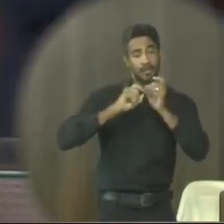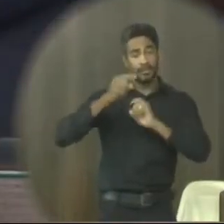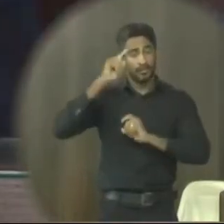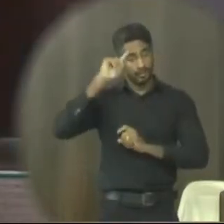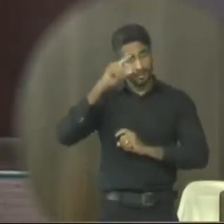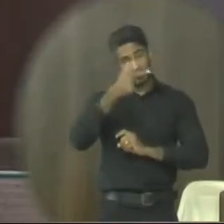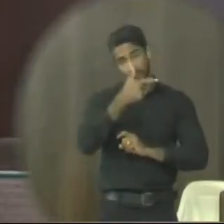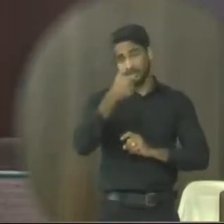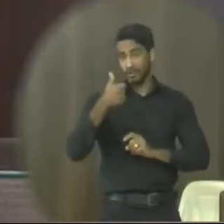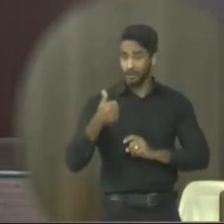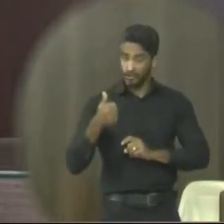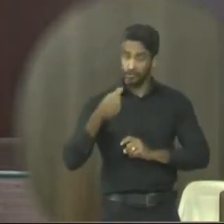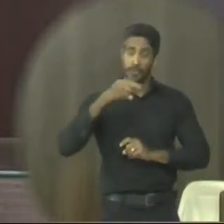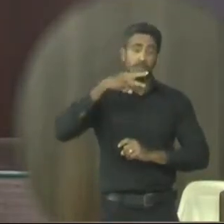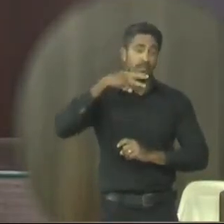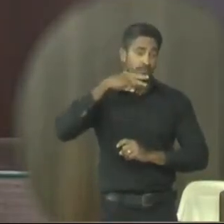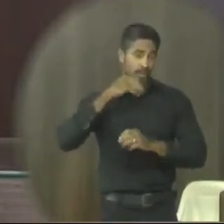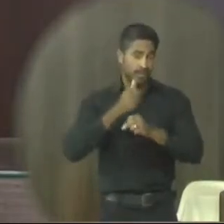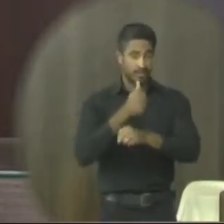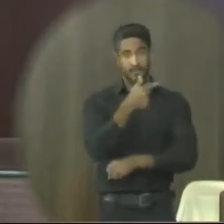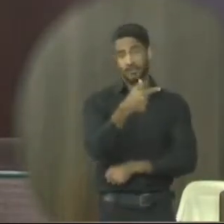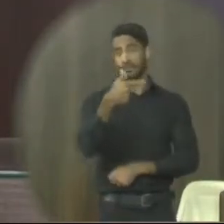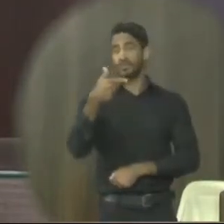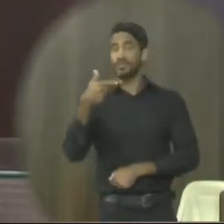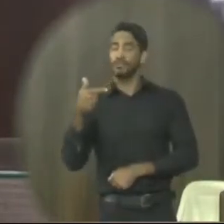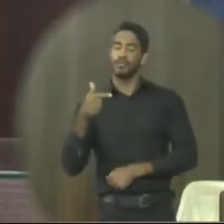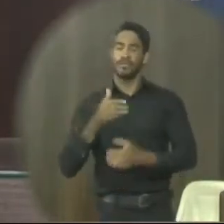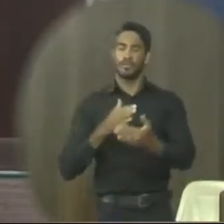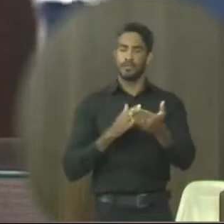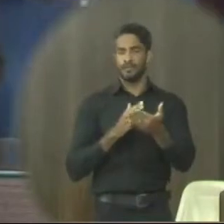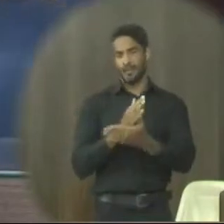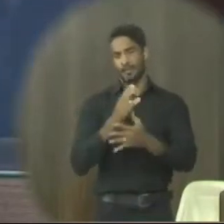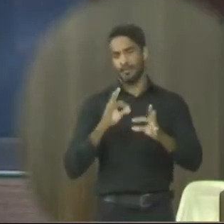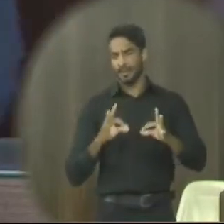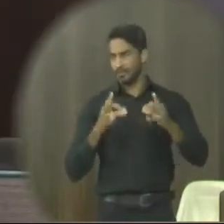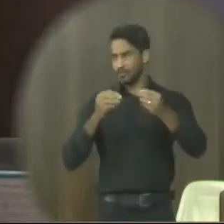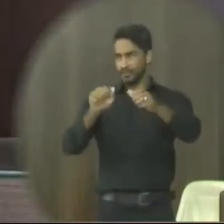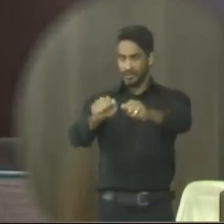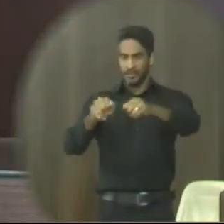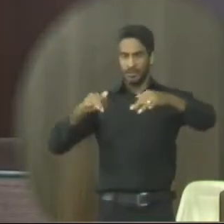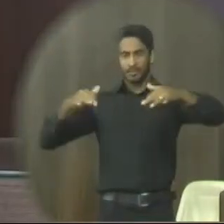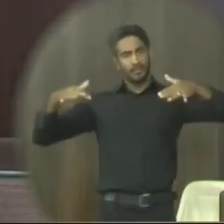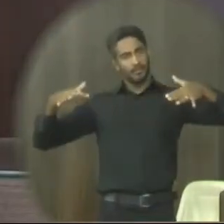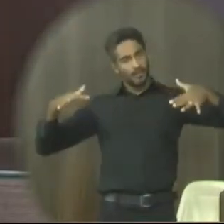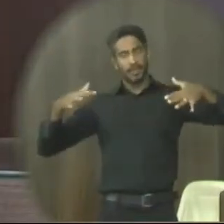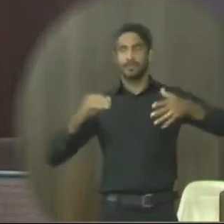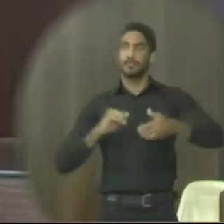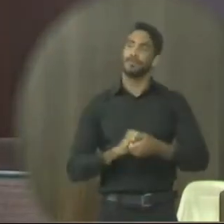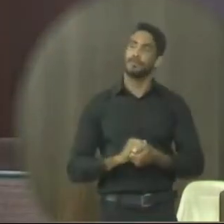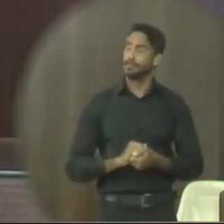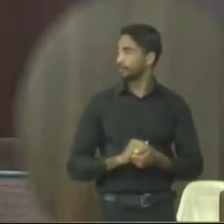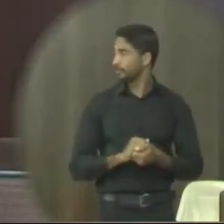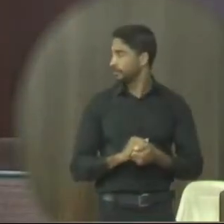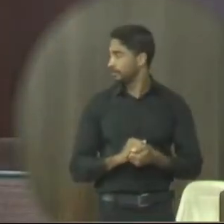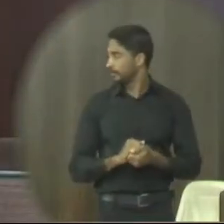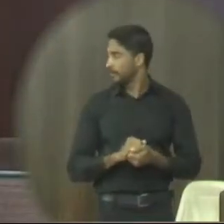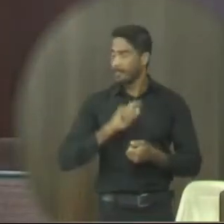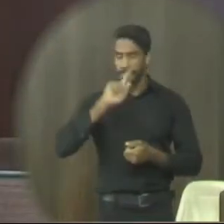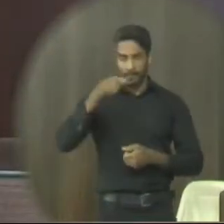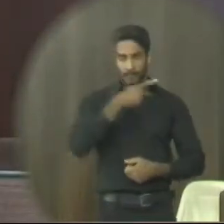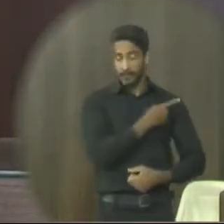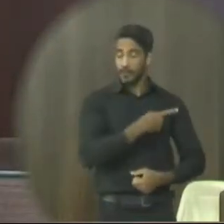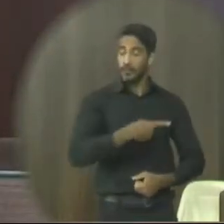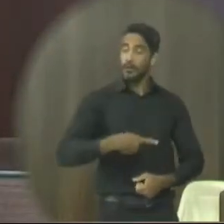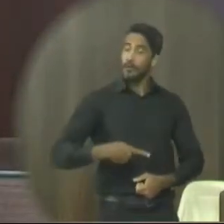dia 21/3/2022, que foi aprovada pelo plenário. Logo depois, o senhor